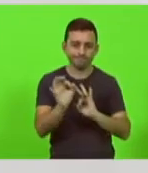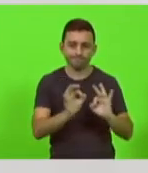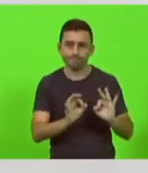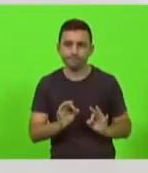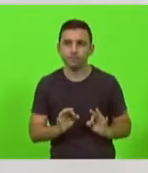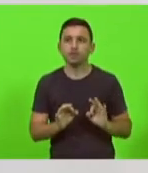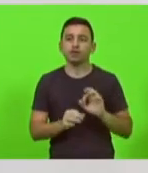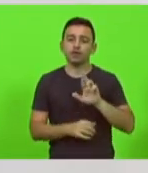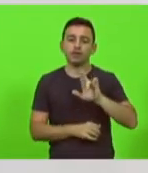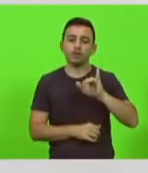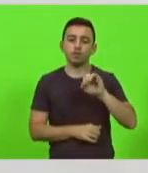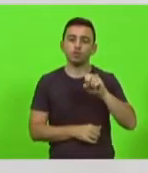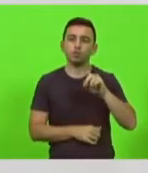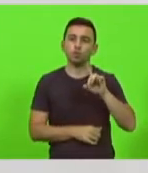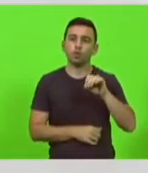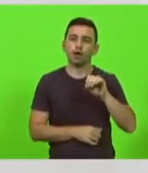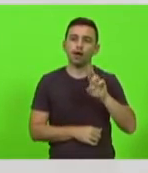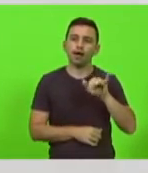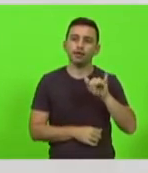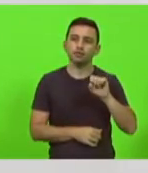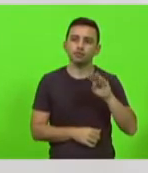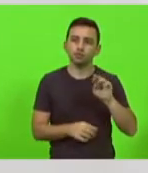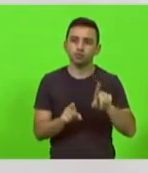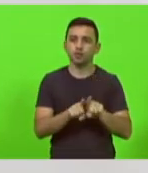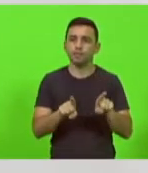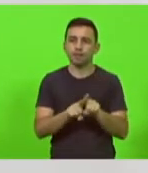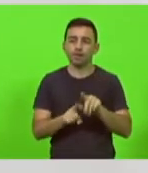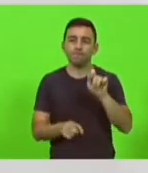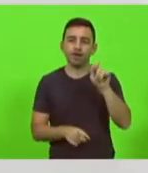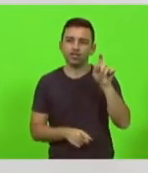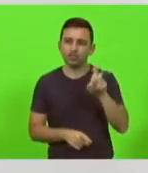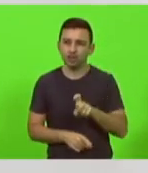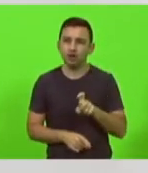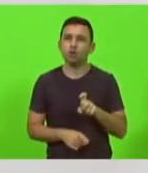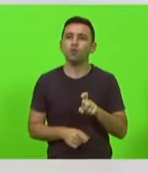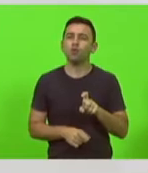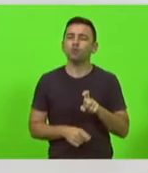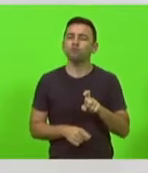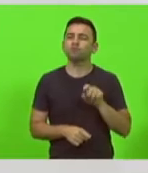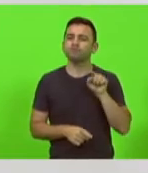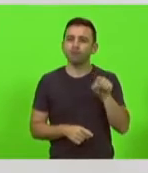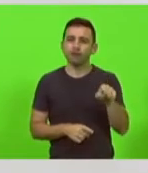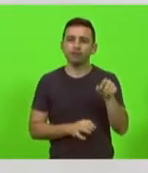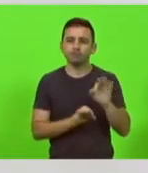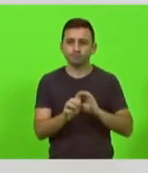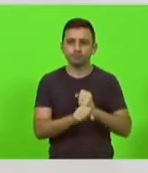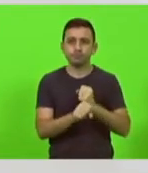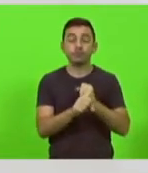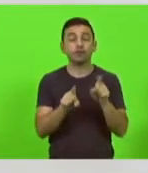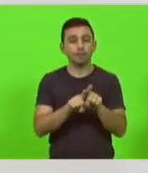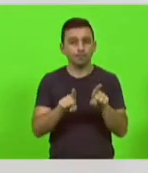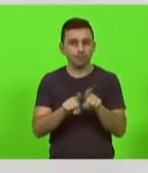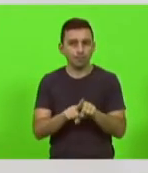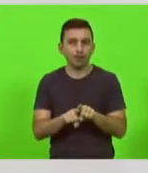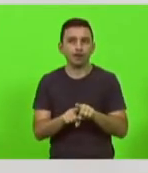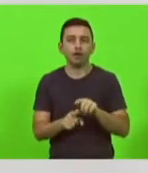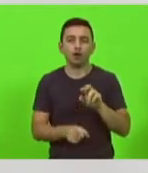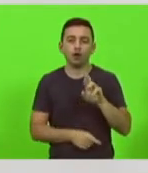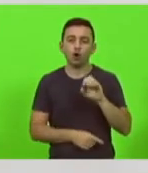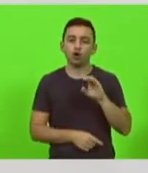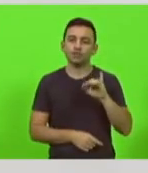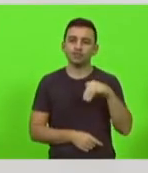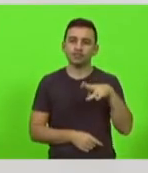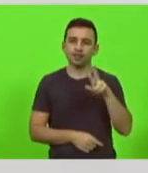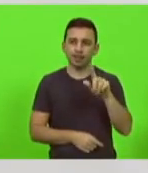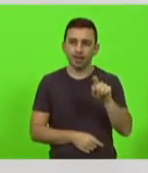Rastro, a pavimentação da Serra do Faxinal e o apoio para a finalização da Serra da Rocinha. Esta última, uma